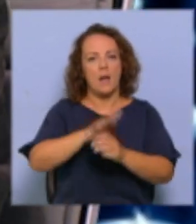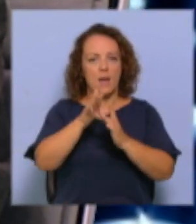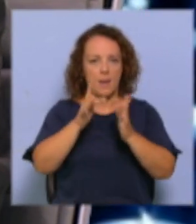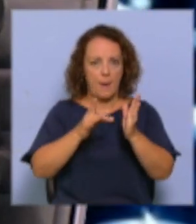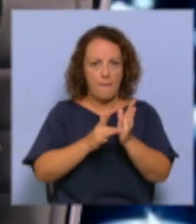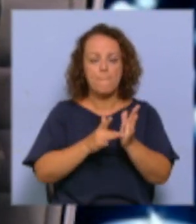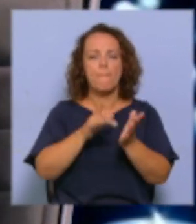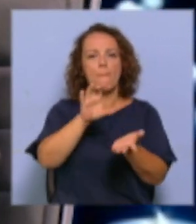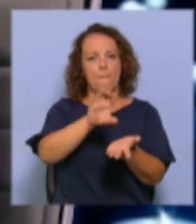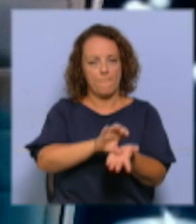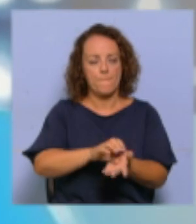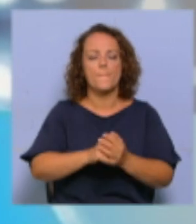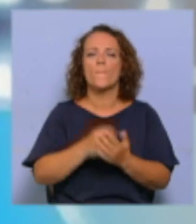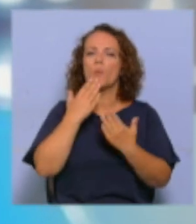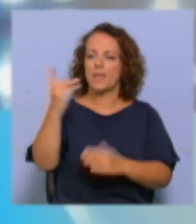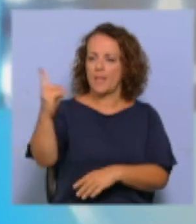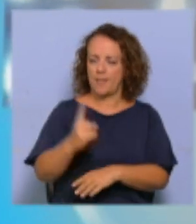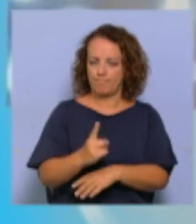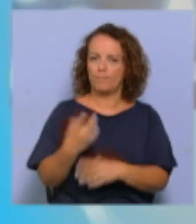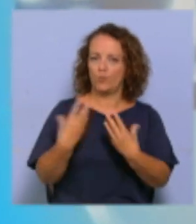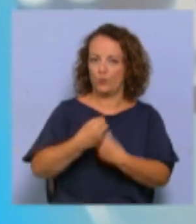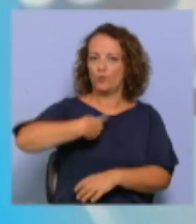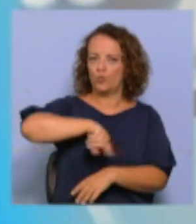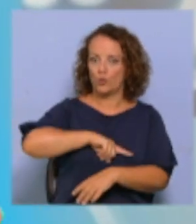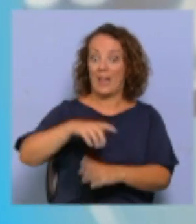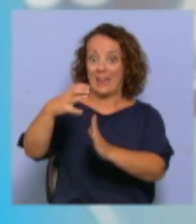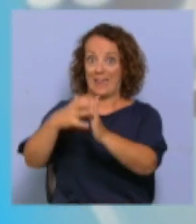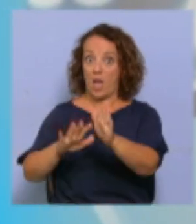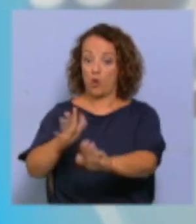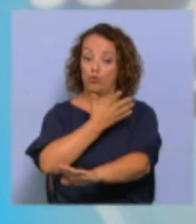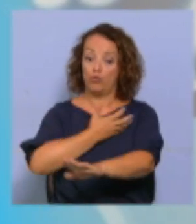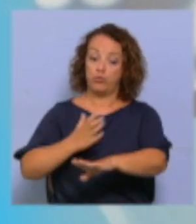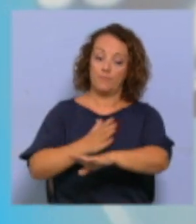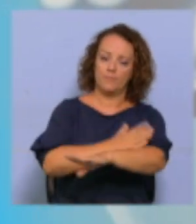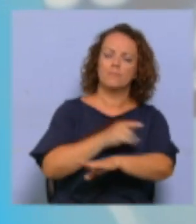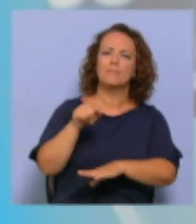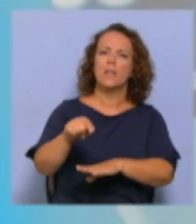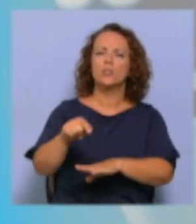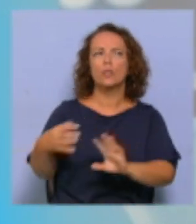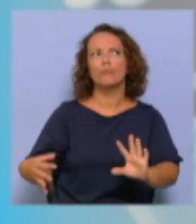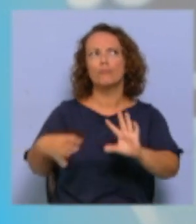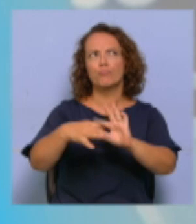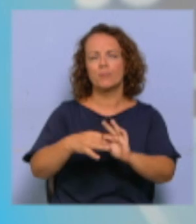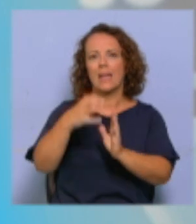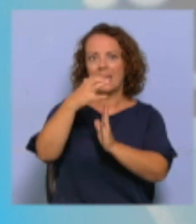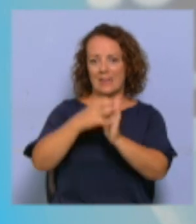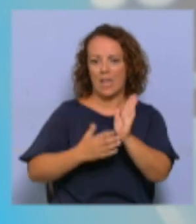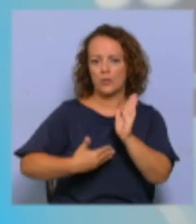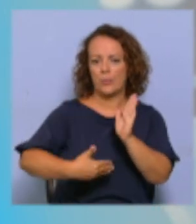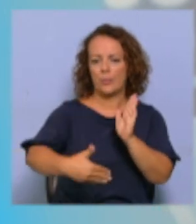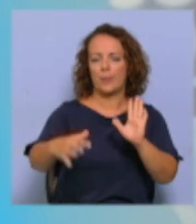estar connosco. Antes de irmos a estes textos, vamos à circunstância em que eles vão acontecer e vão